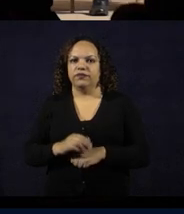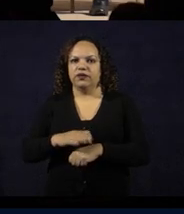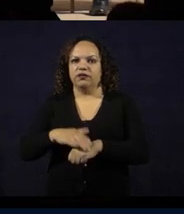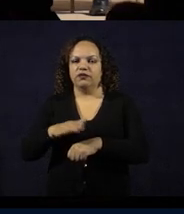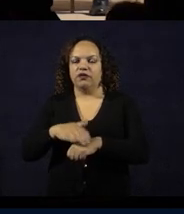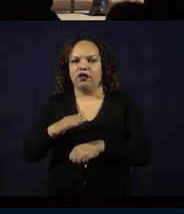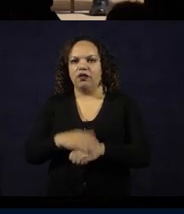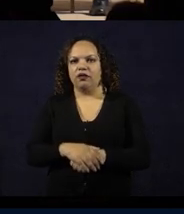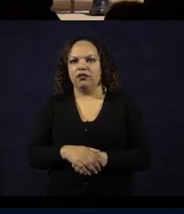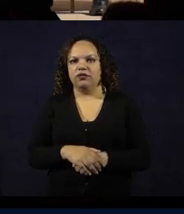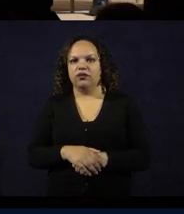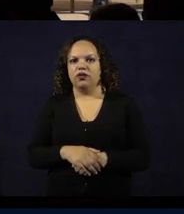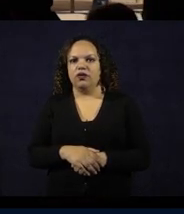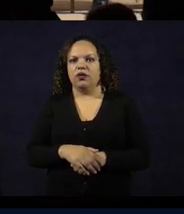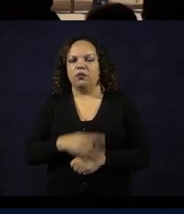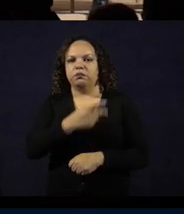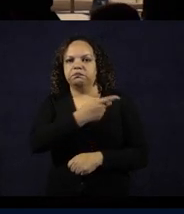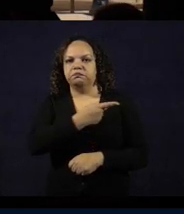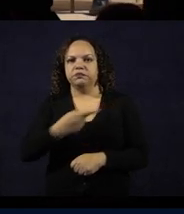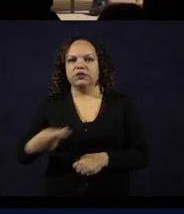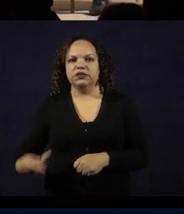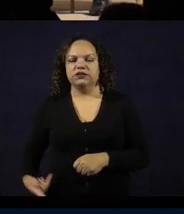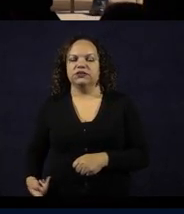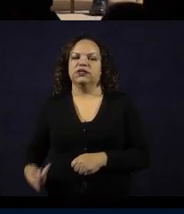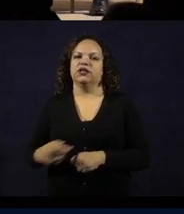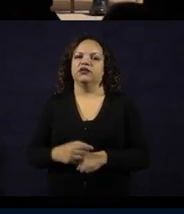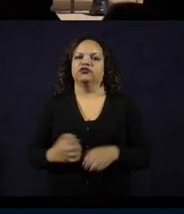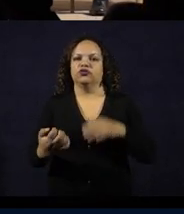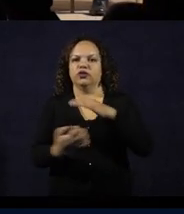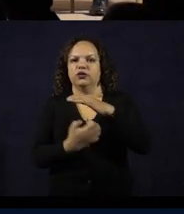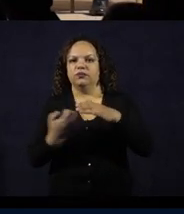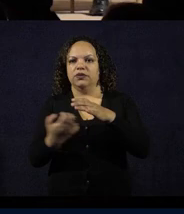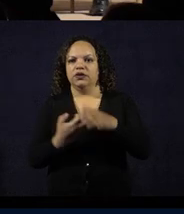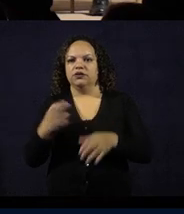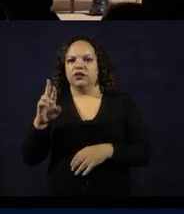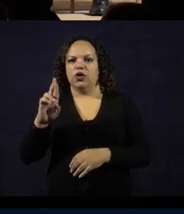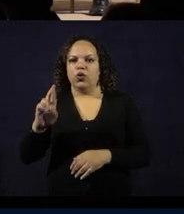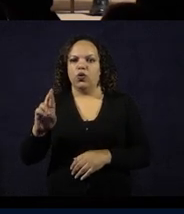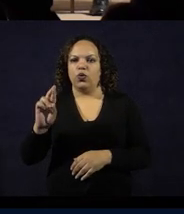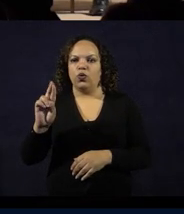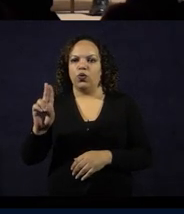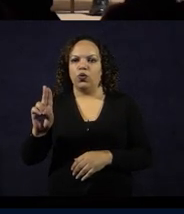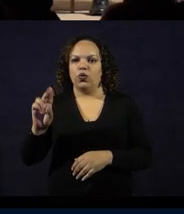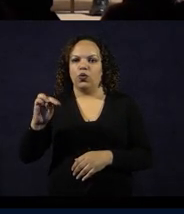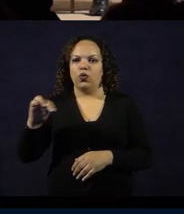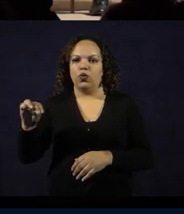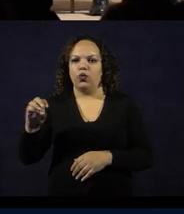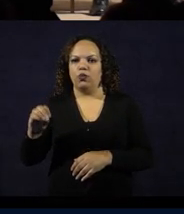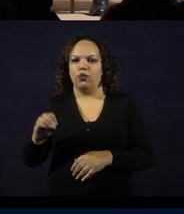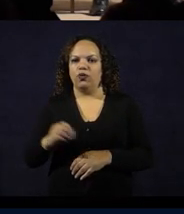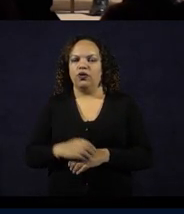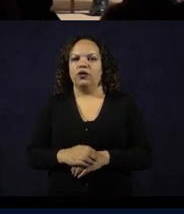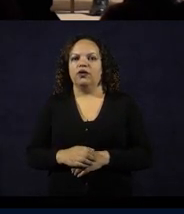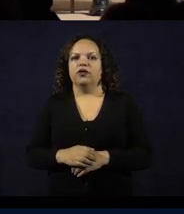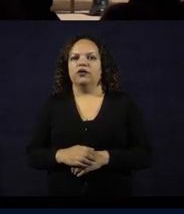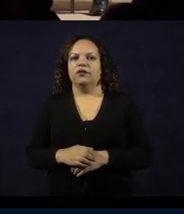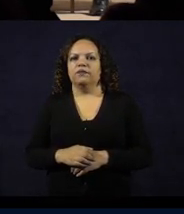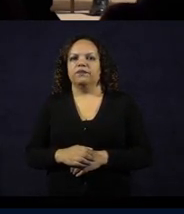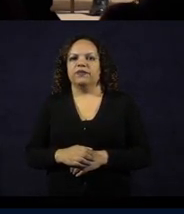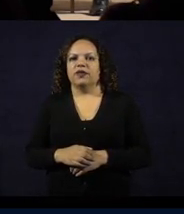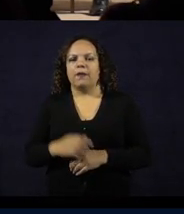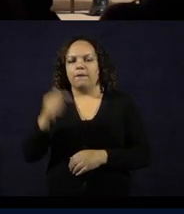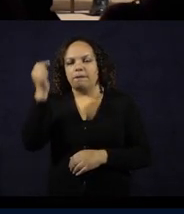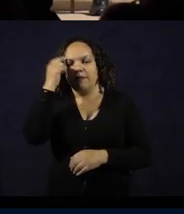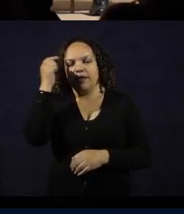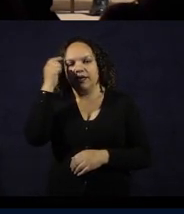presidente da rumo a gente viu grandes avanços mas acho que o que falta nisso aí é pensar um pouco como a gente pensa nas nossas